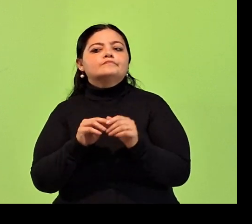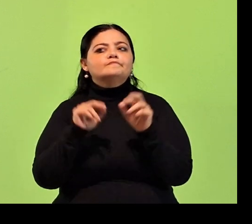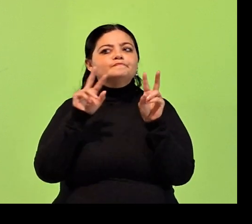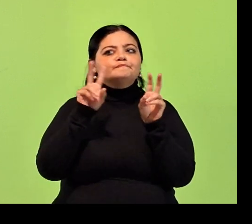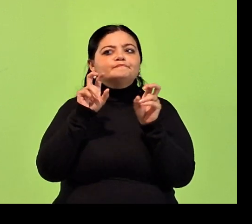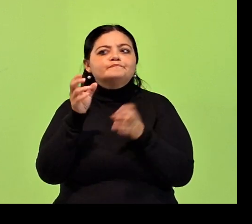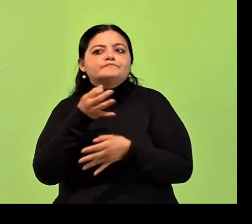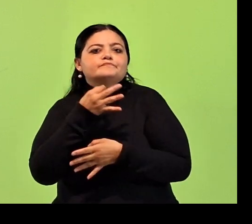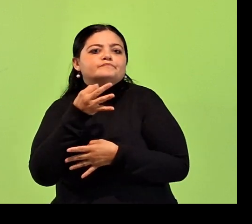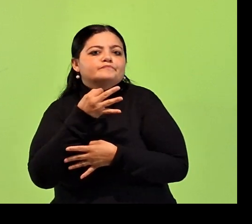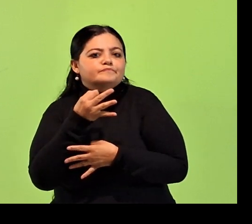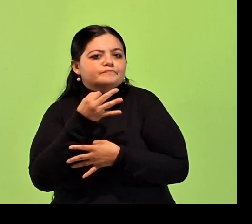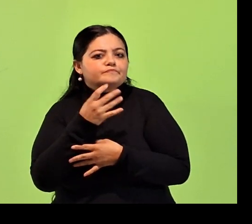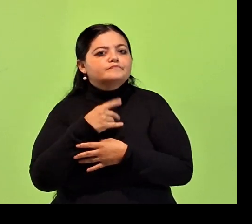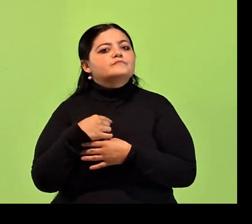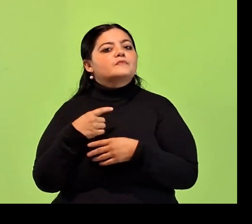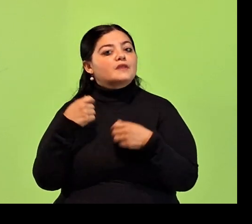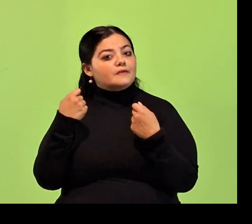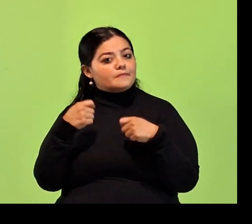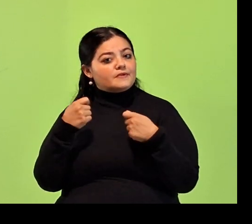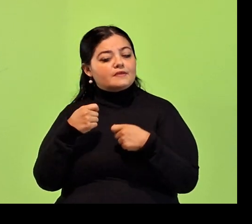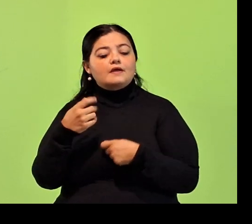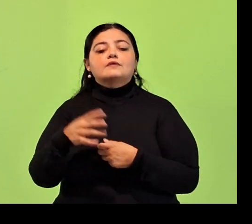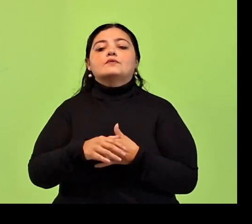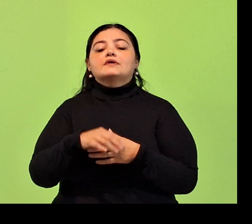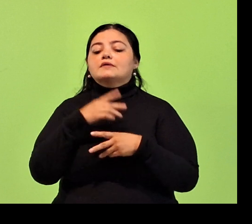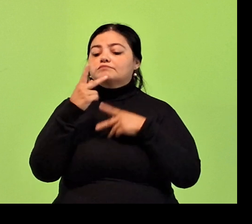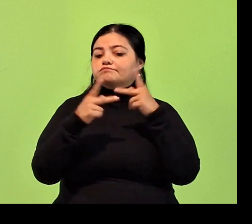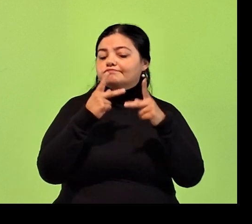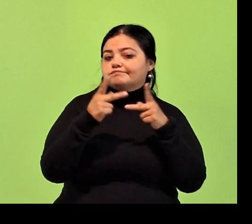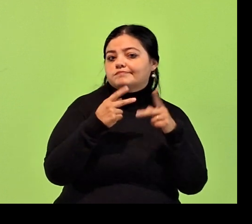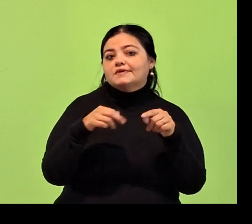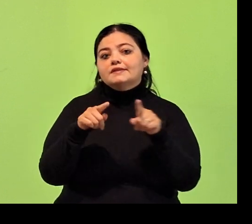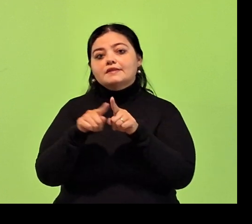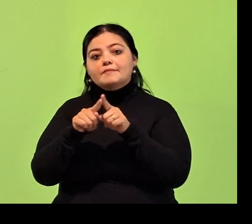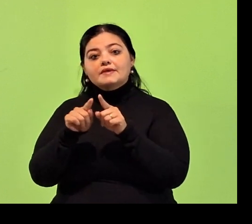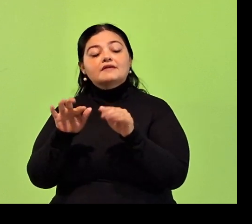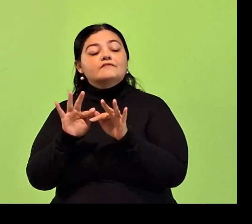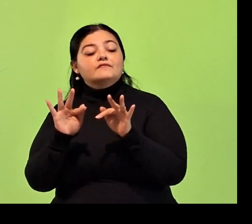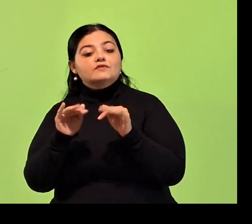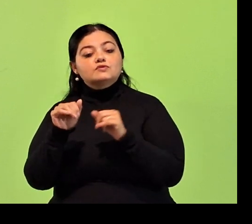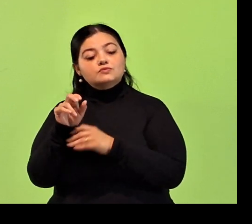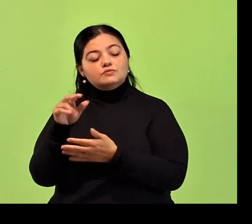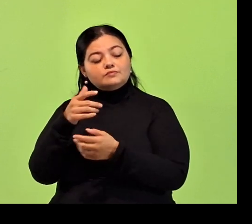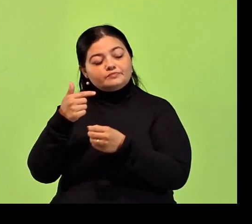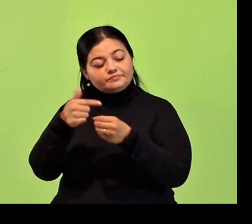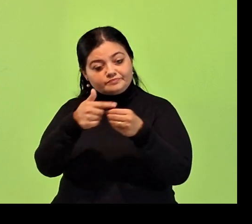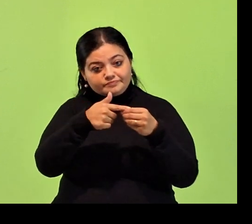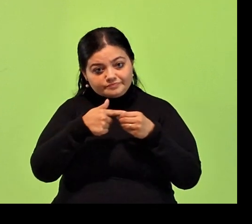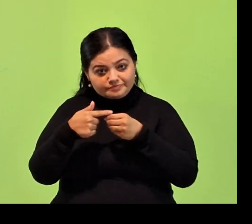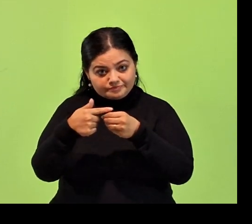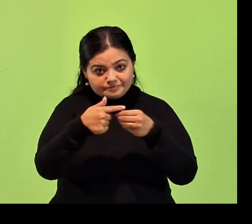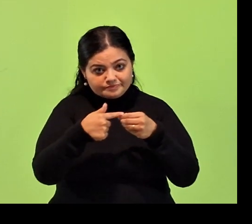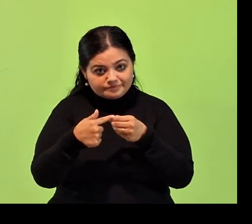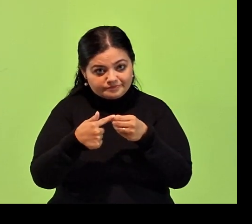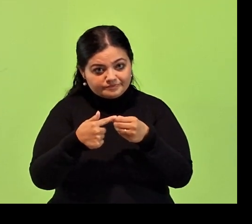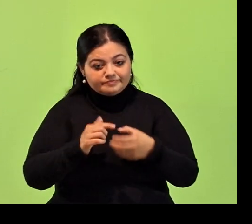cosmologias anticoloniais, bebendo muito das tradições orais e das filosofias urbanas, assim como da produção acadêmica